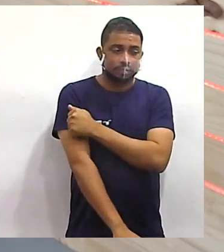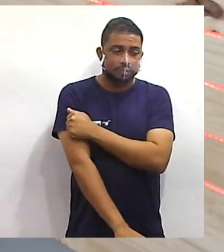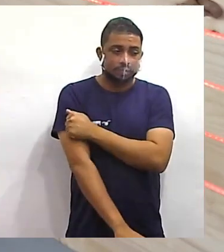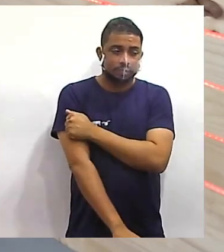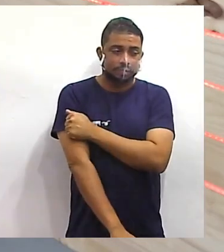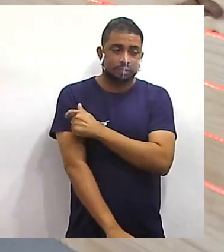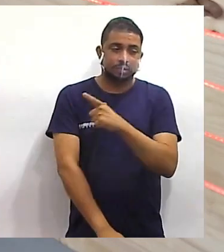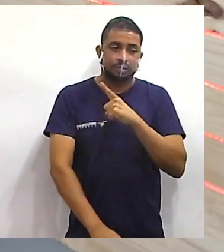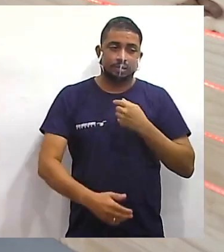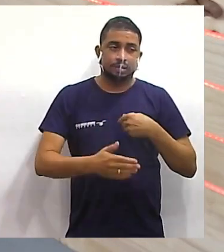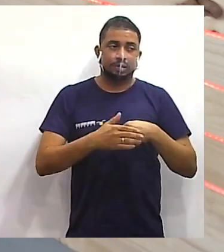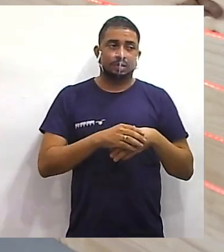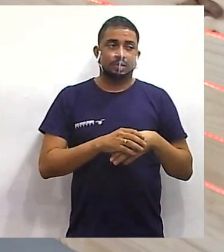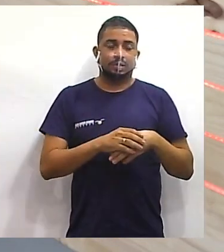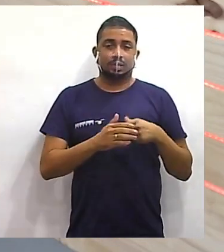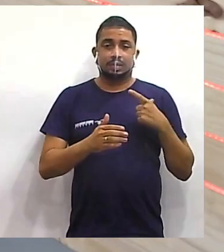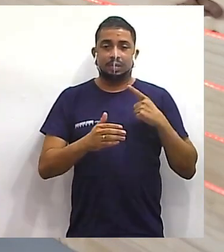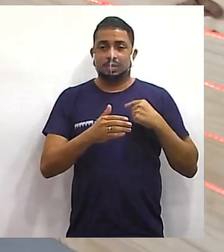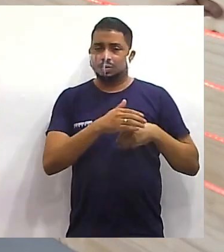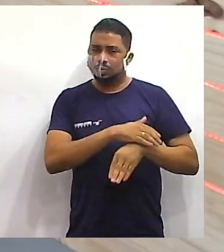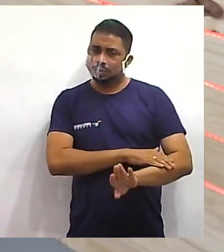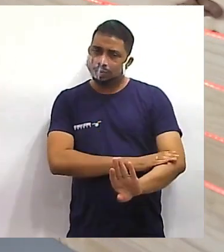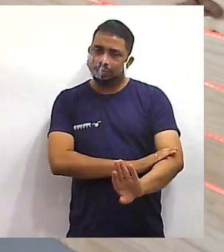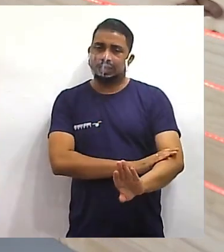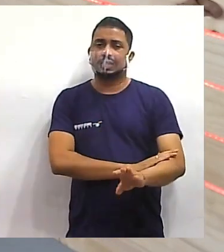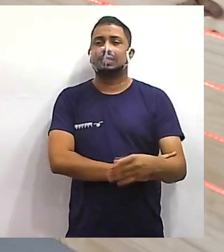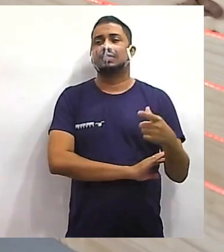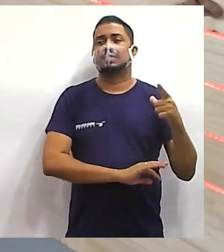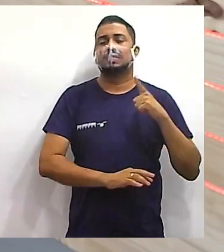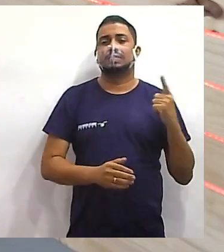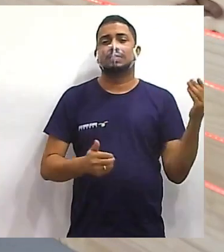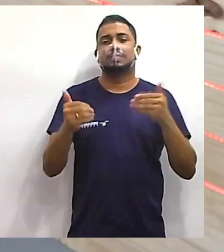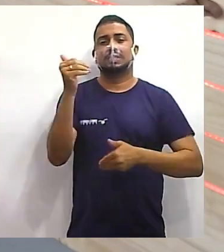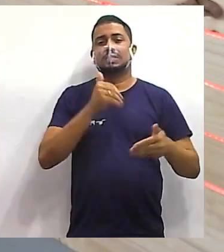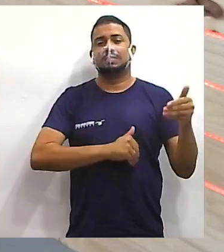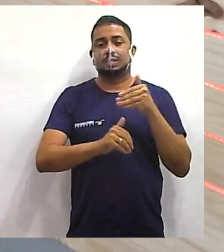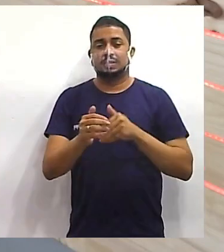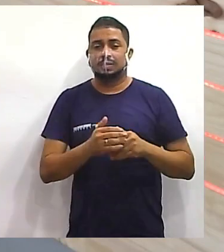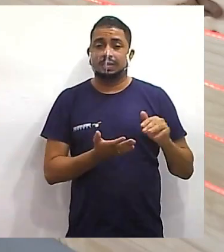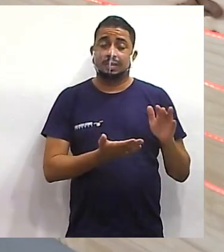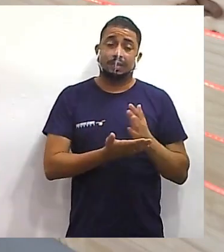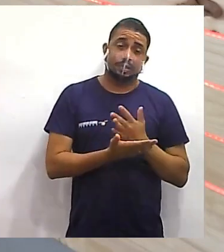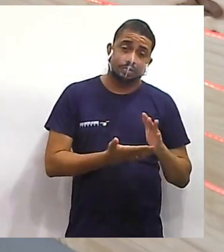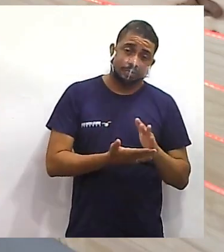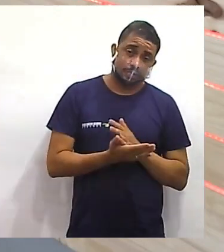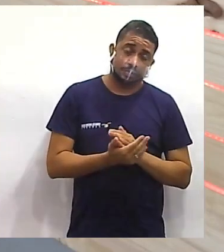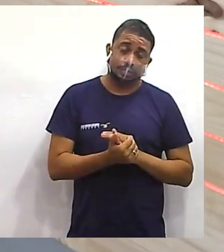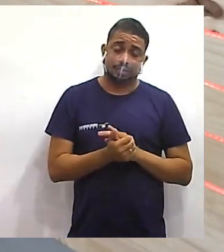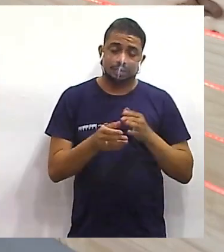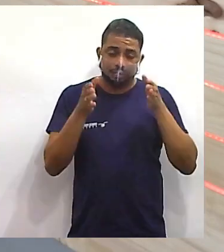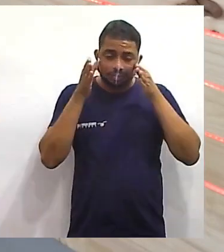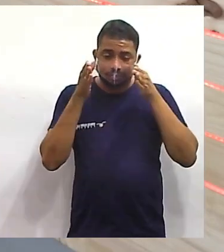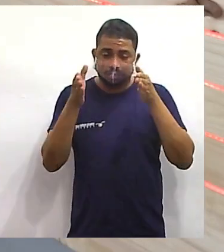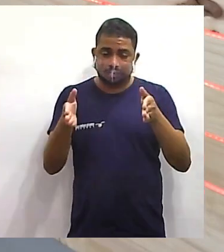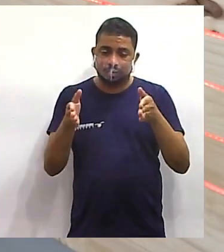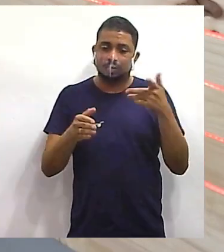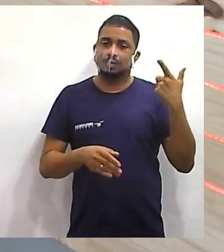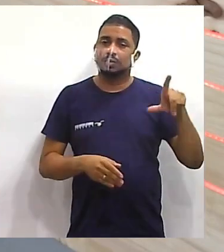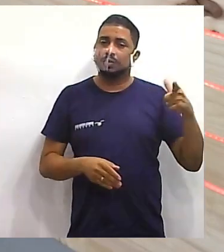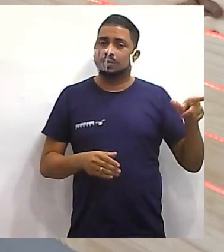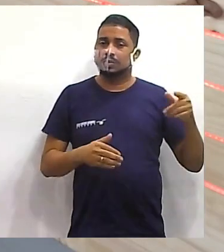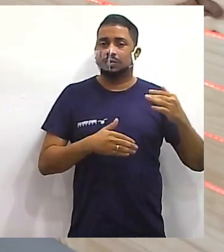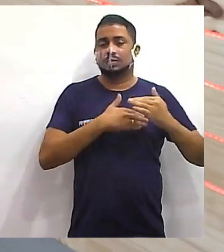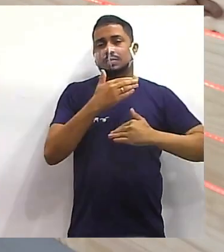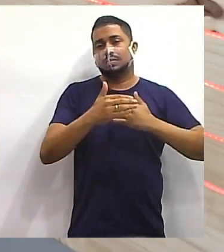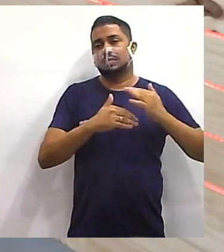está acostumado, né, a questão de uma participação que ela, às vezes, ela fica centralizada em outros